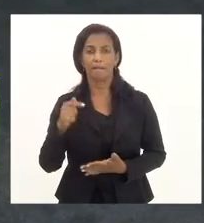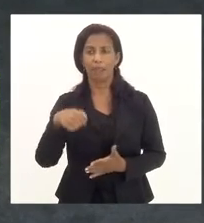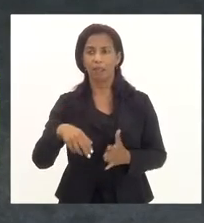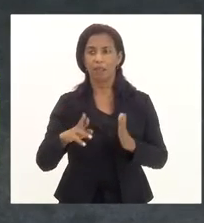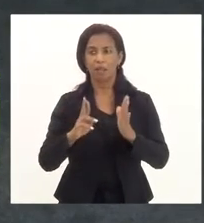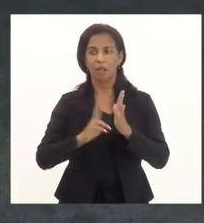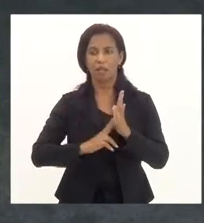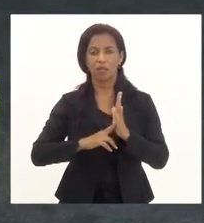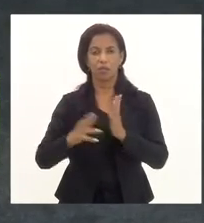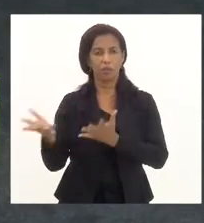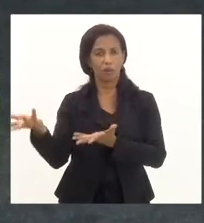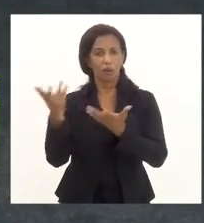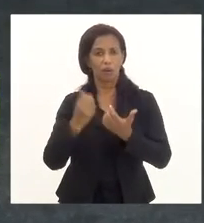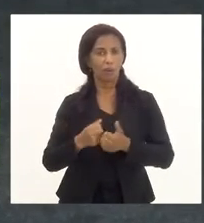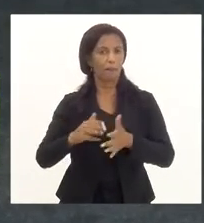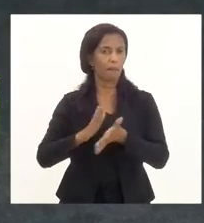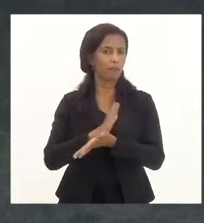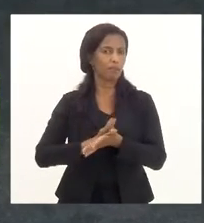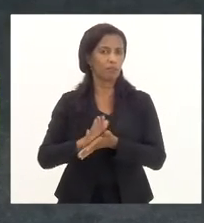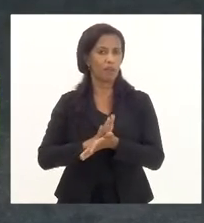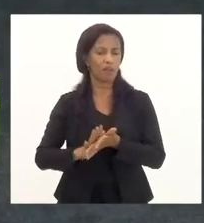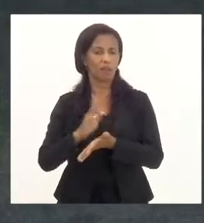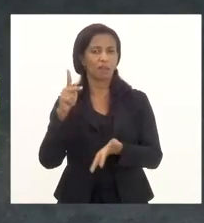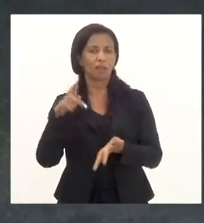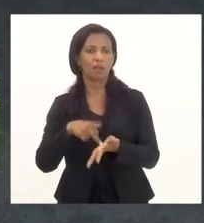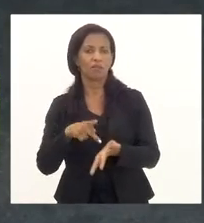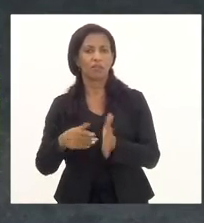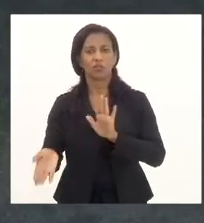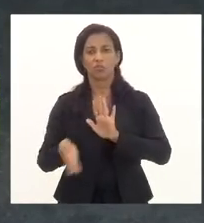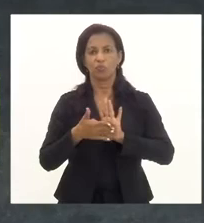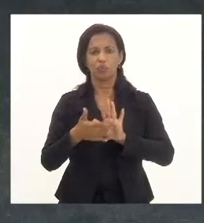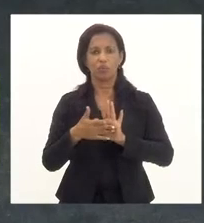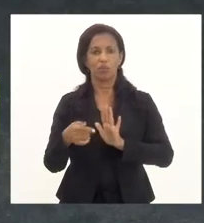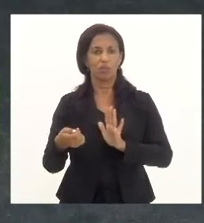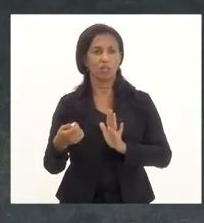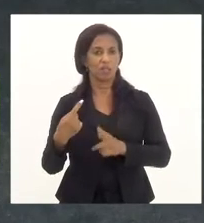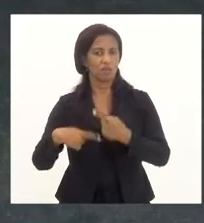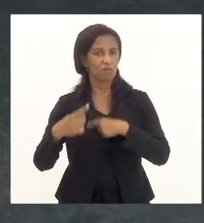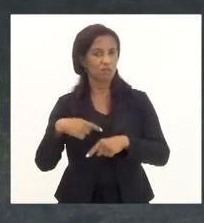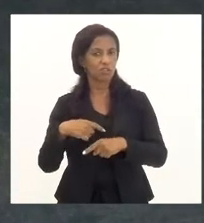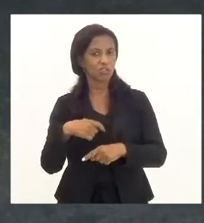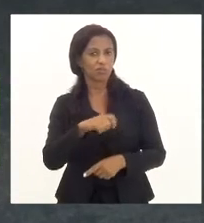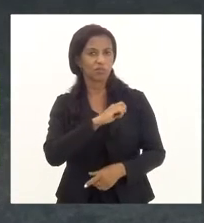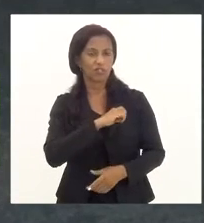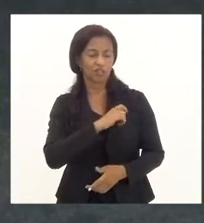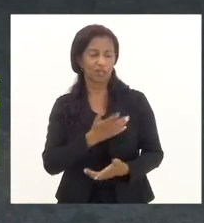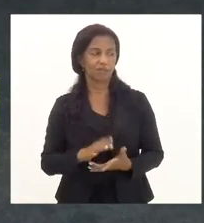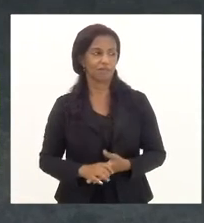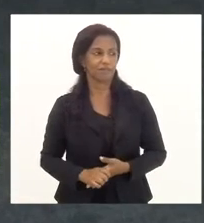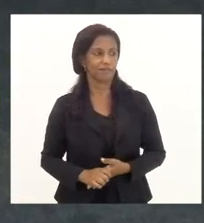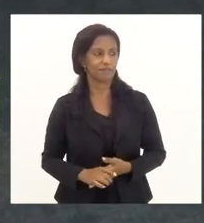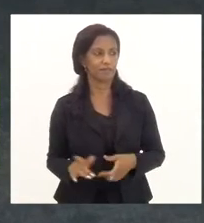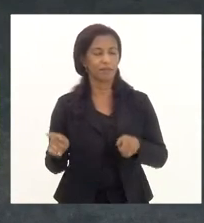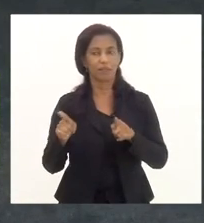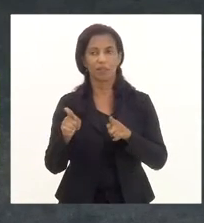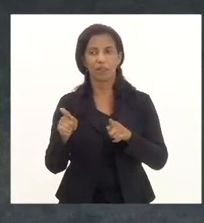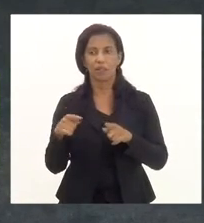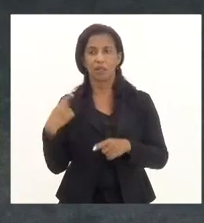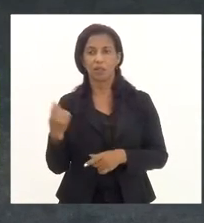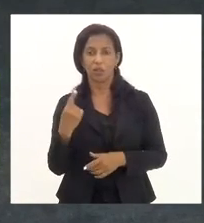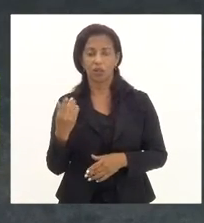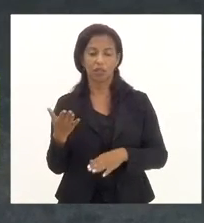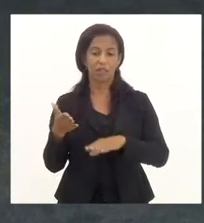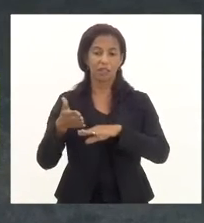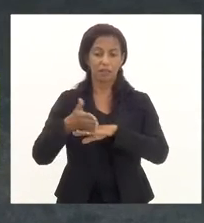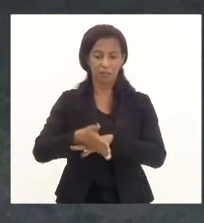esse regime não recupera nada né na verdade não é o propósito desse regime o de recuperar e mais entrou e